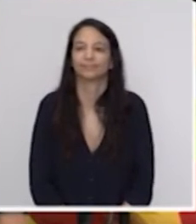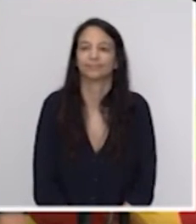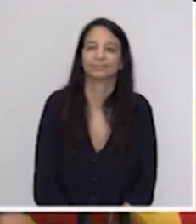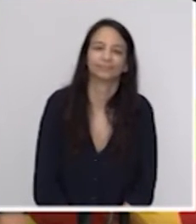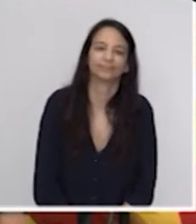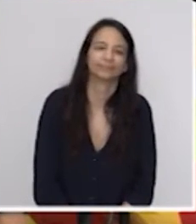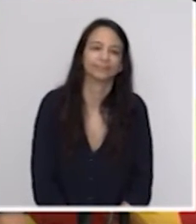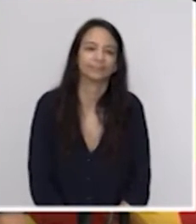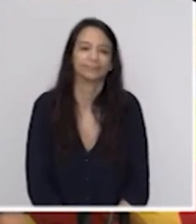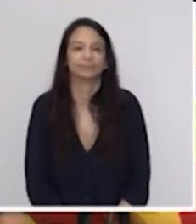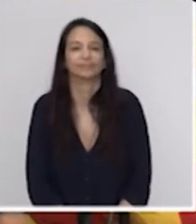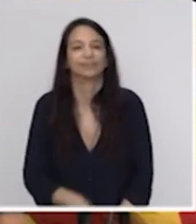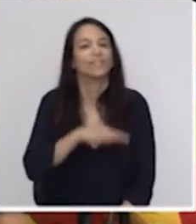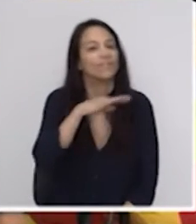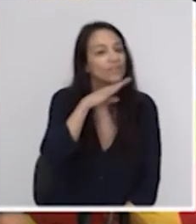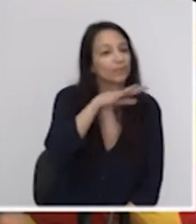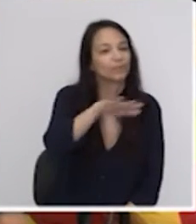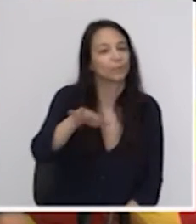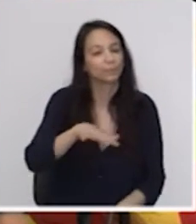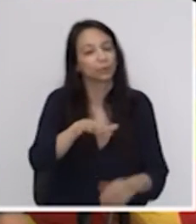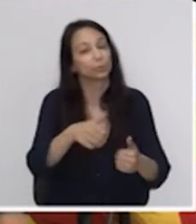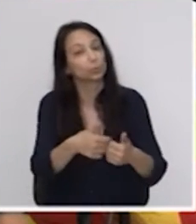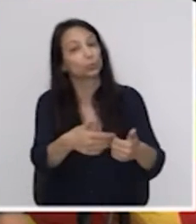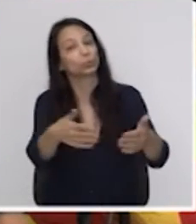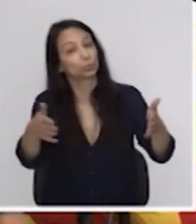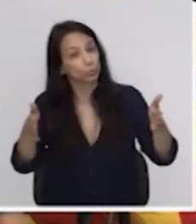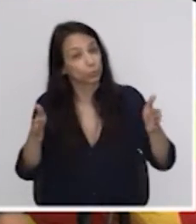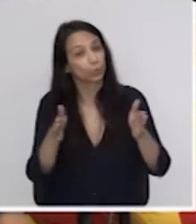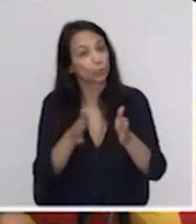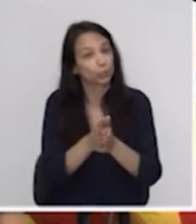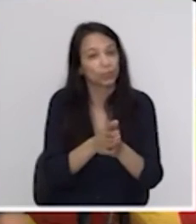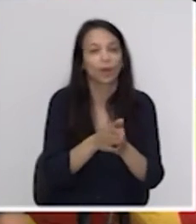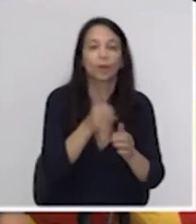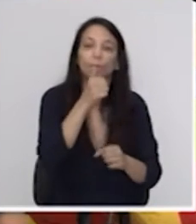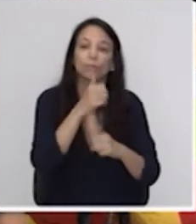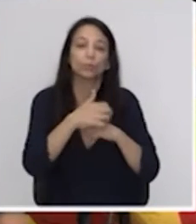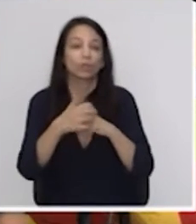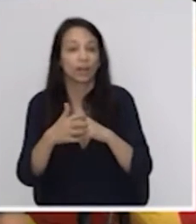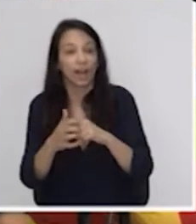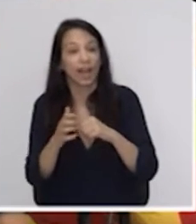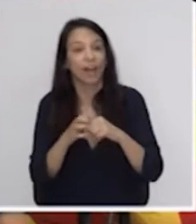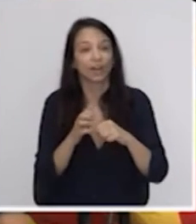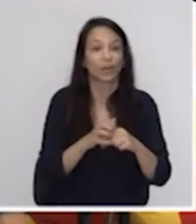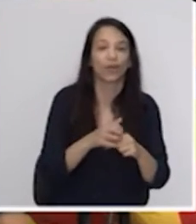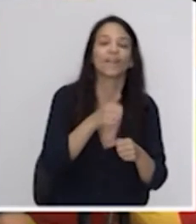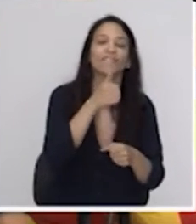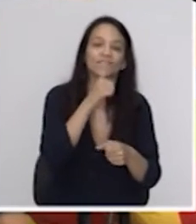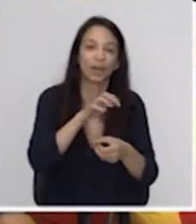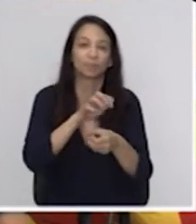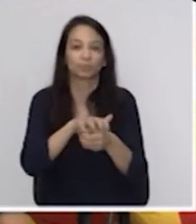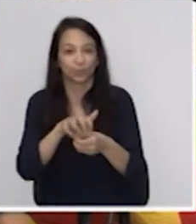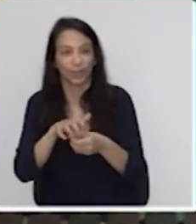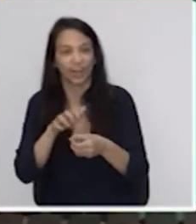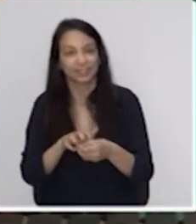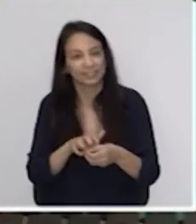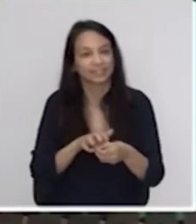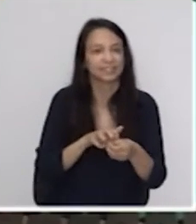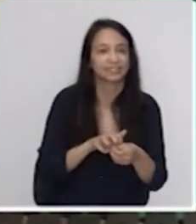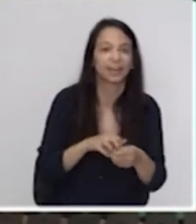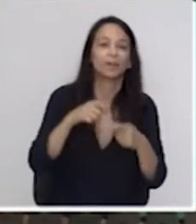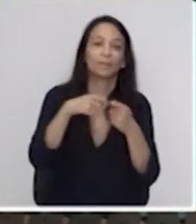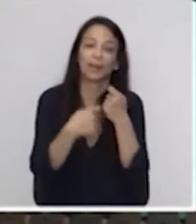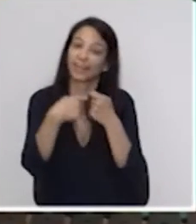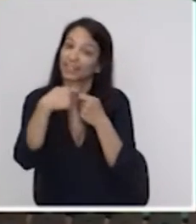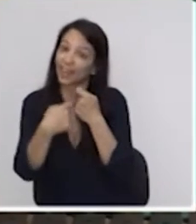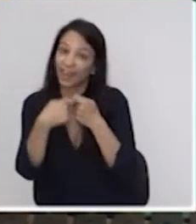Toda a gente da família quer morango e framboesa, pedem bananas ao lanche e